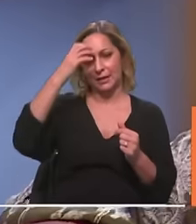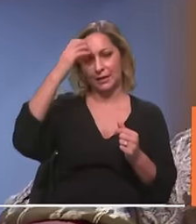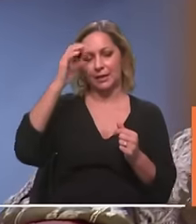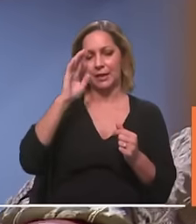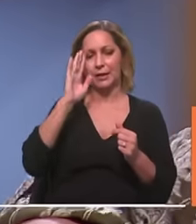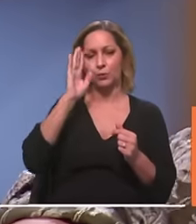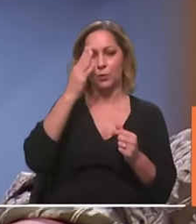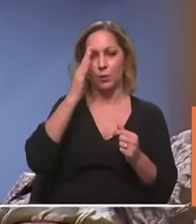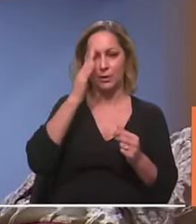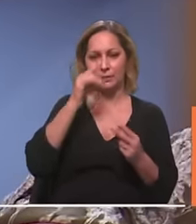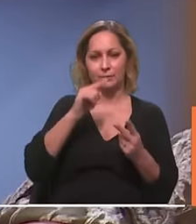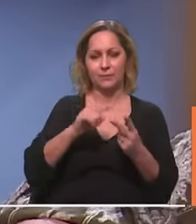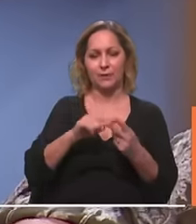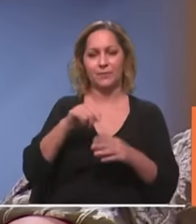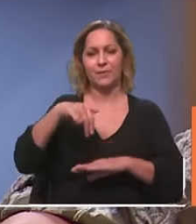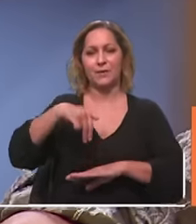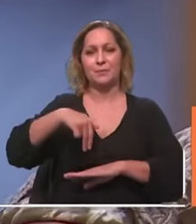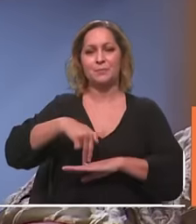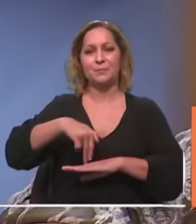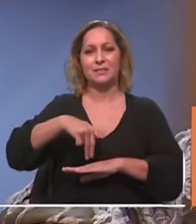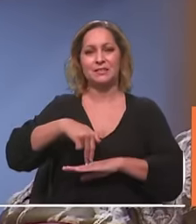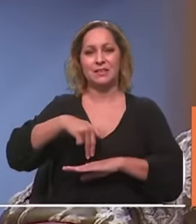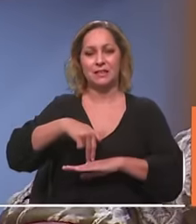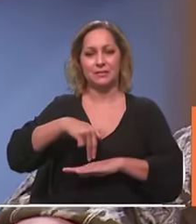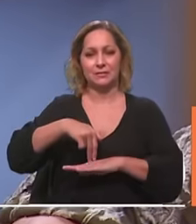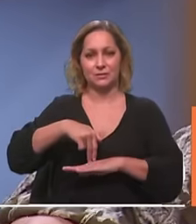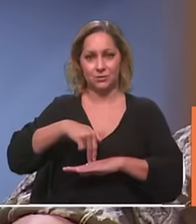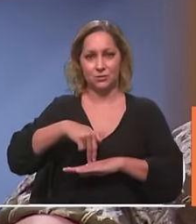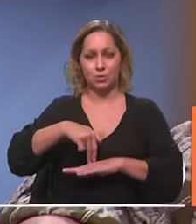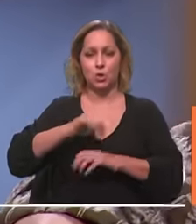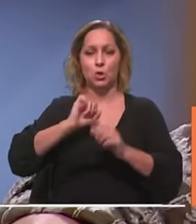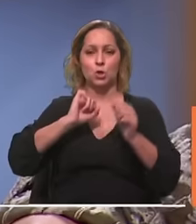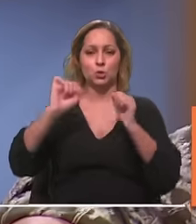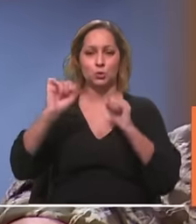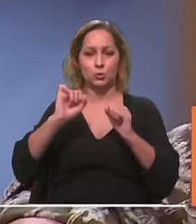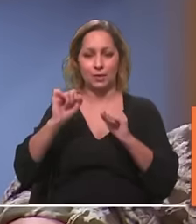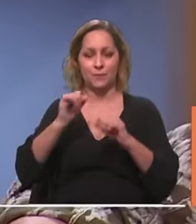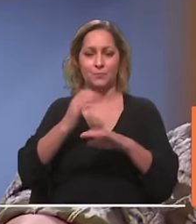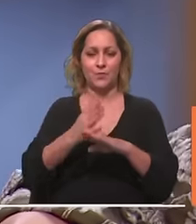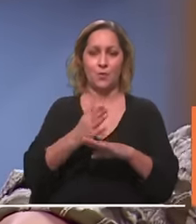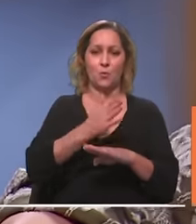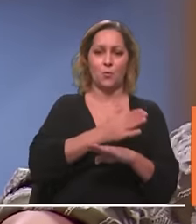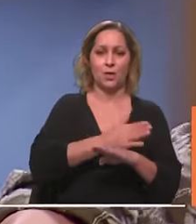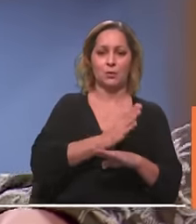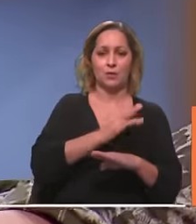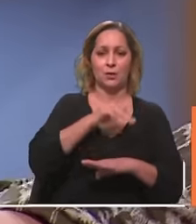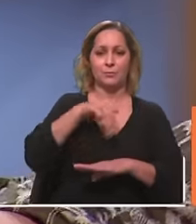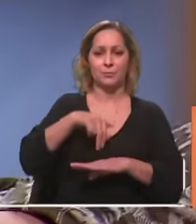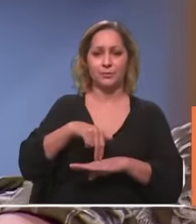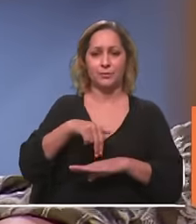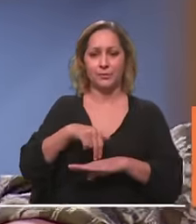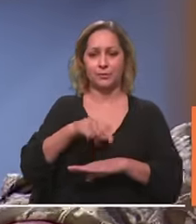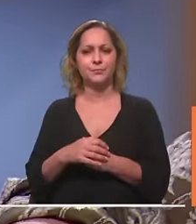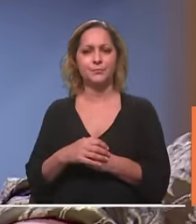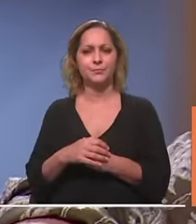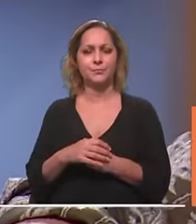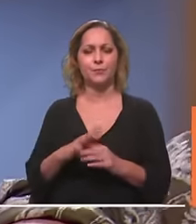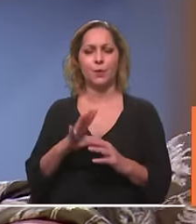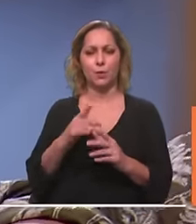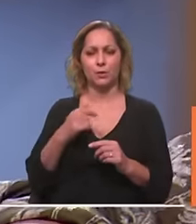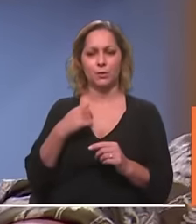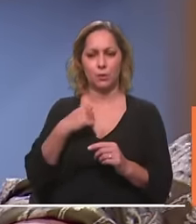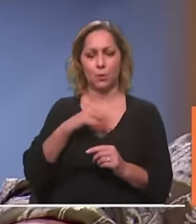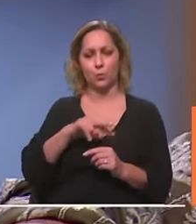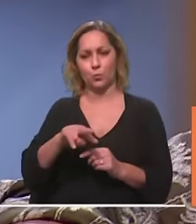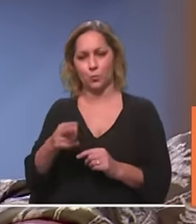fazer presenças coisas que sei lá eu Dantes já tinha feito presenças mas não ganhavam os mesmos valores não é eu fui para o